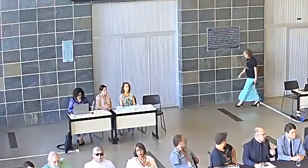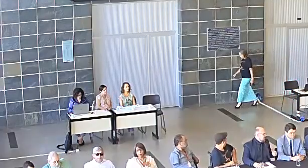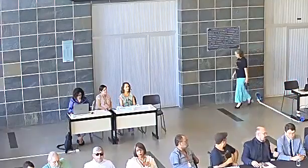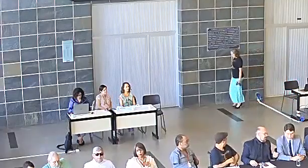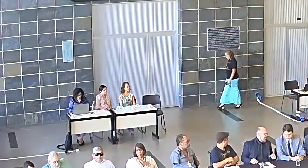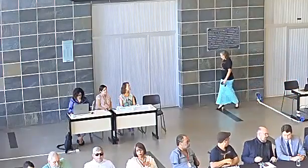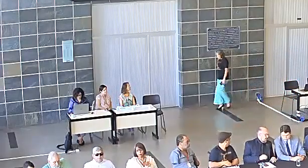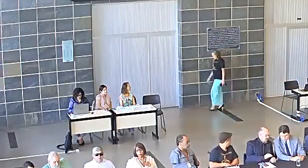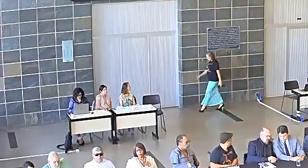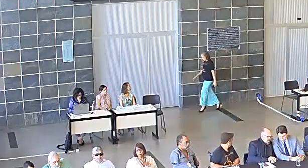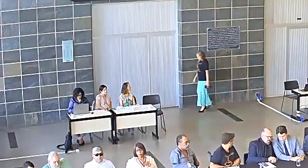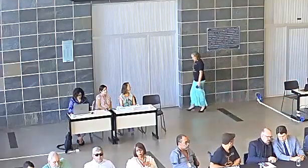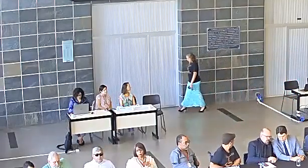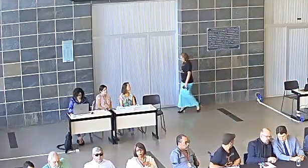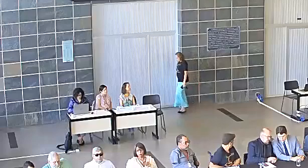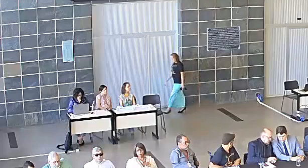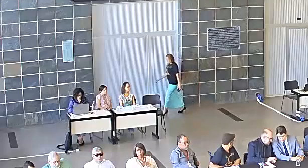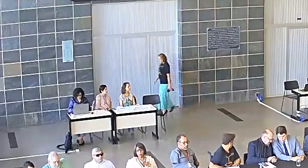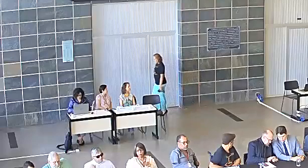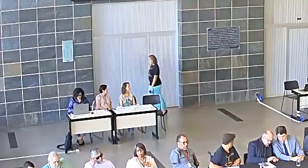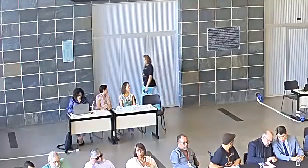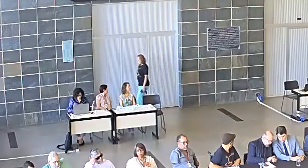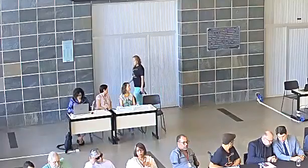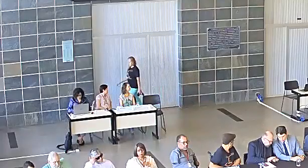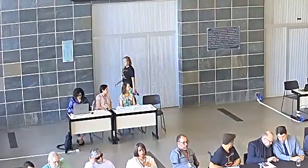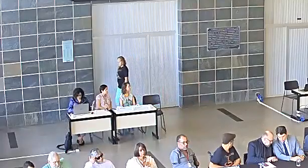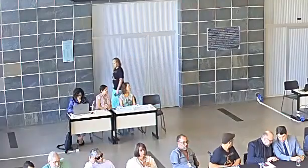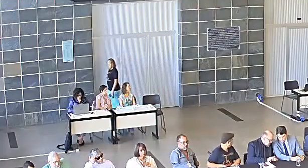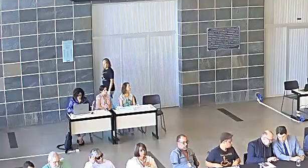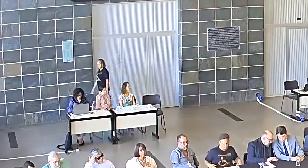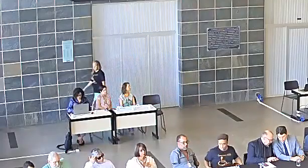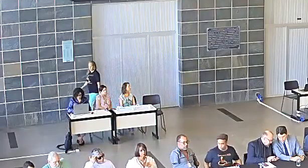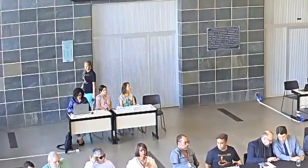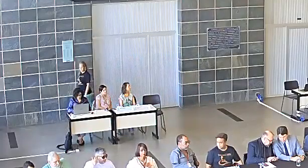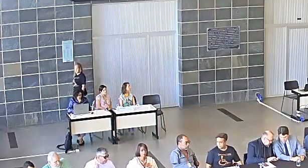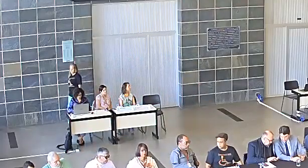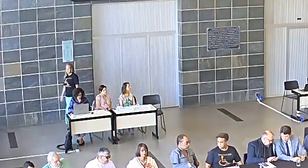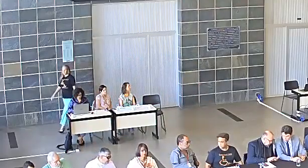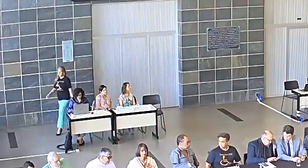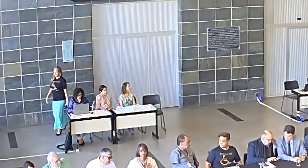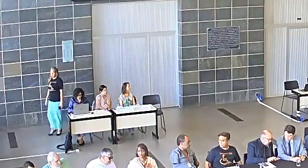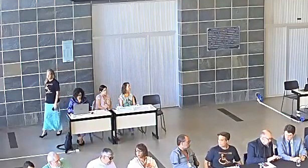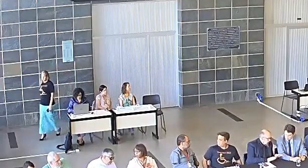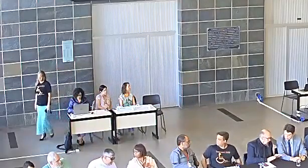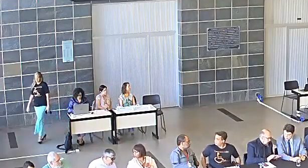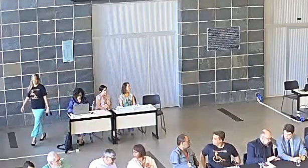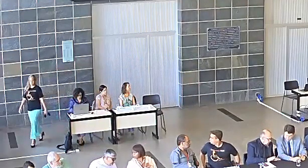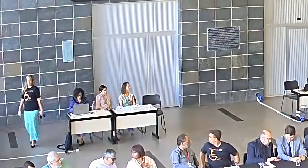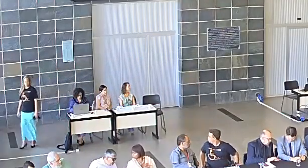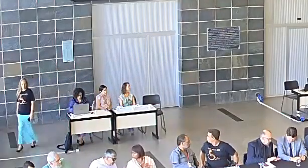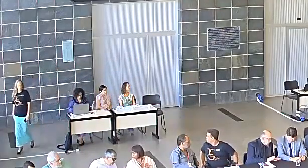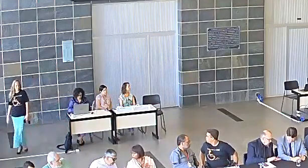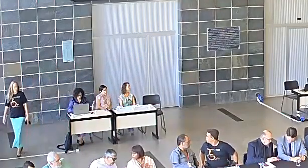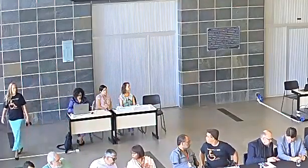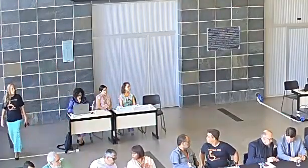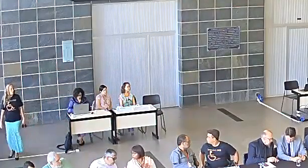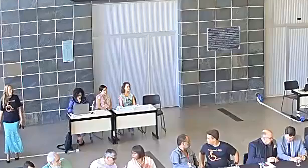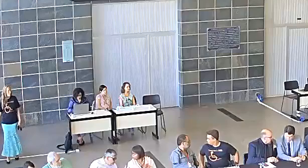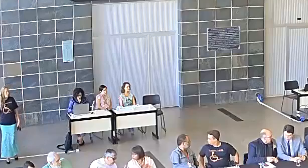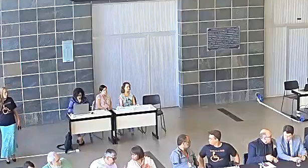ela a Cátia ela fala que tem tem tem dia que passa dois ônibus que ela tem que esperar o terceiro ou quarto ônibus